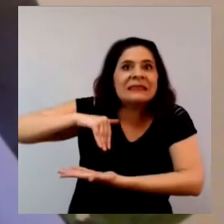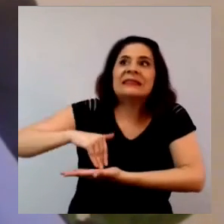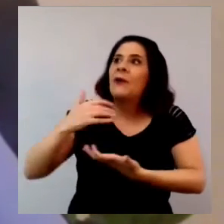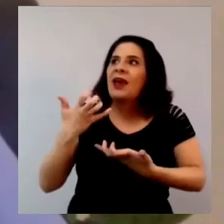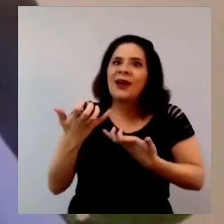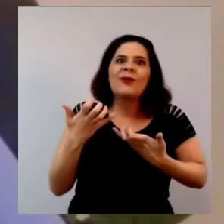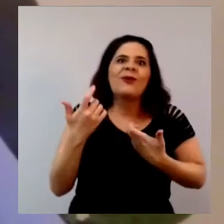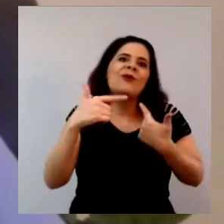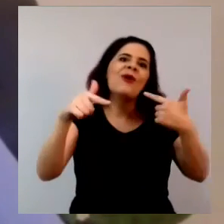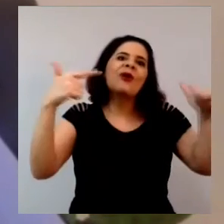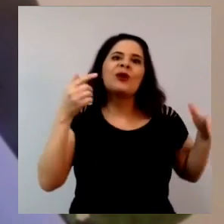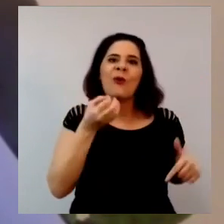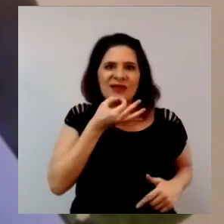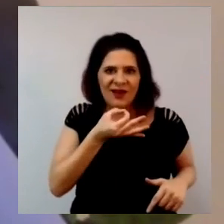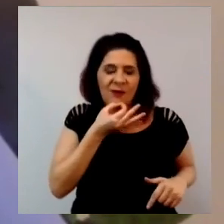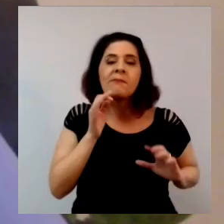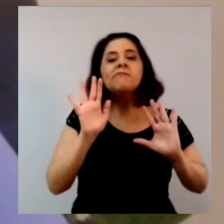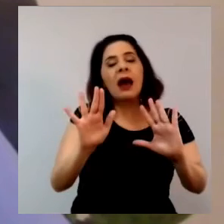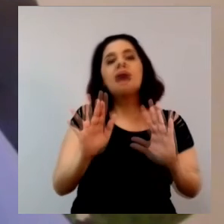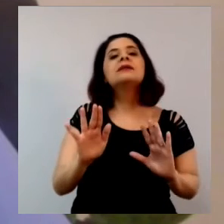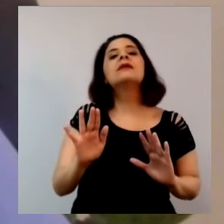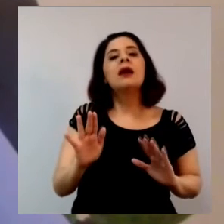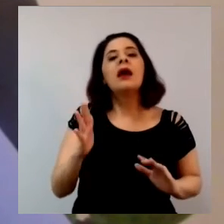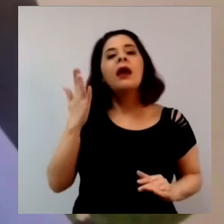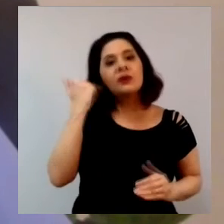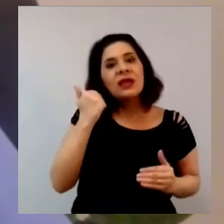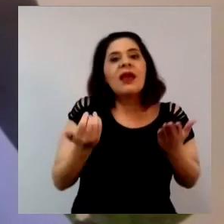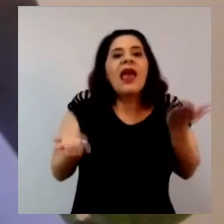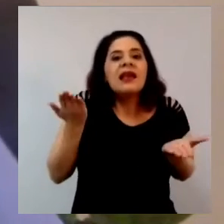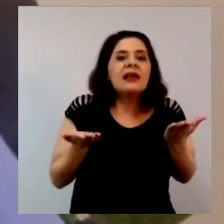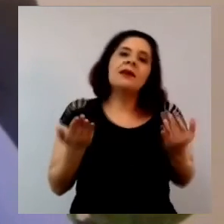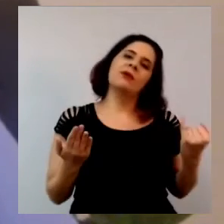mas muito mais na chave do equilíbrio. Legal. Pedro,